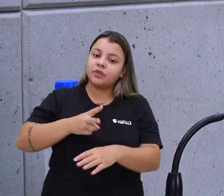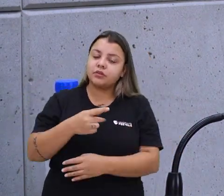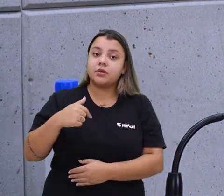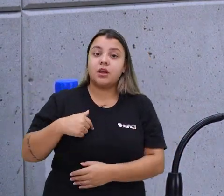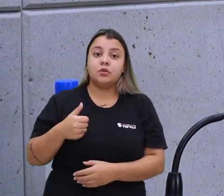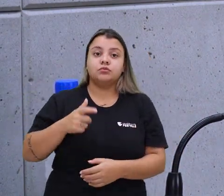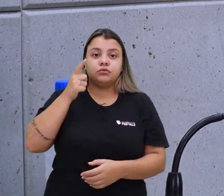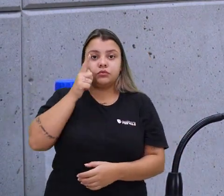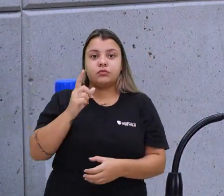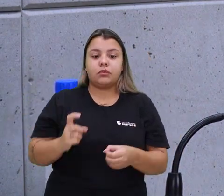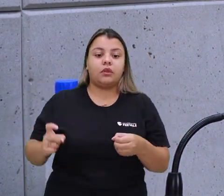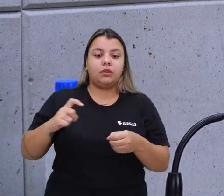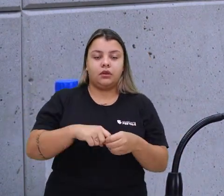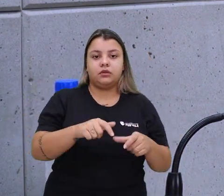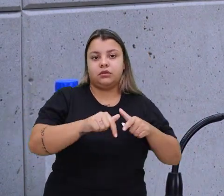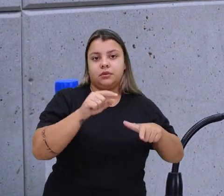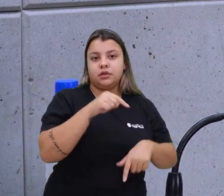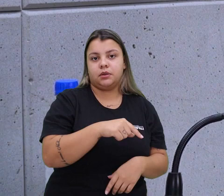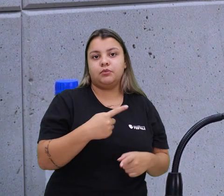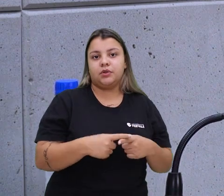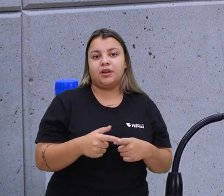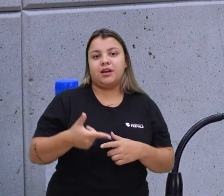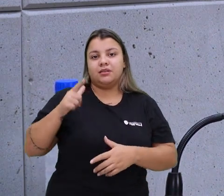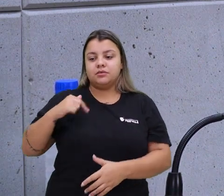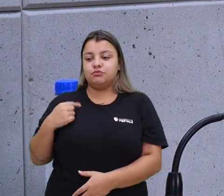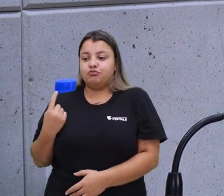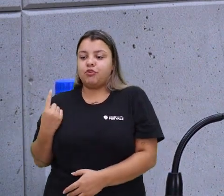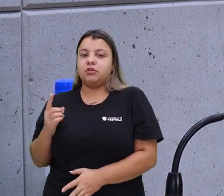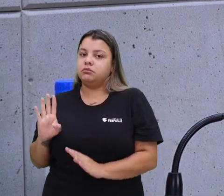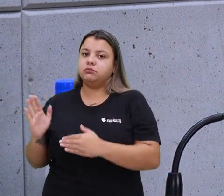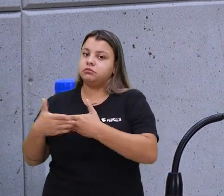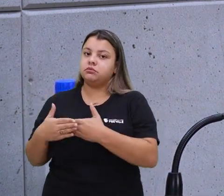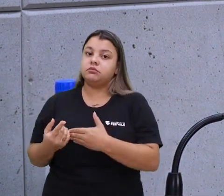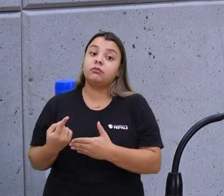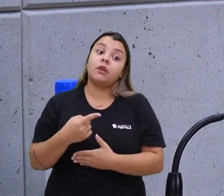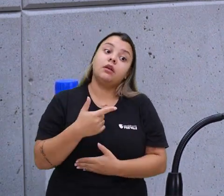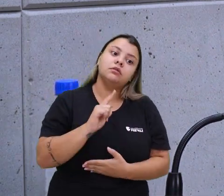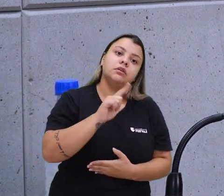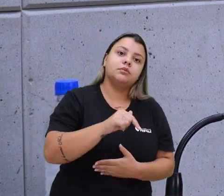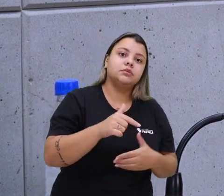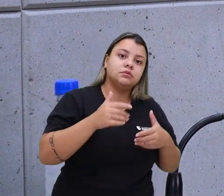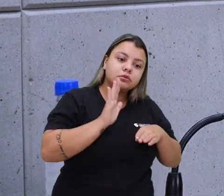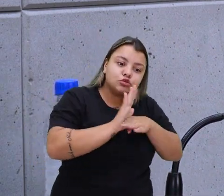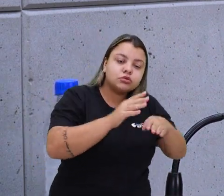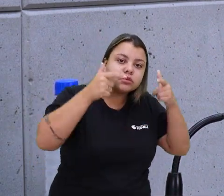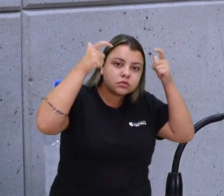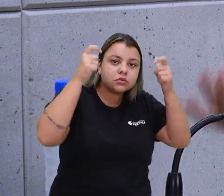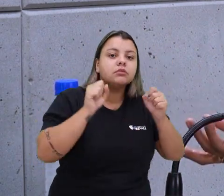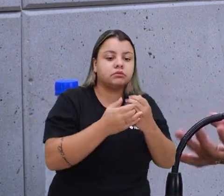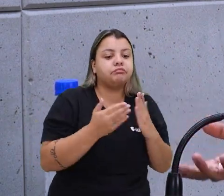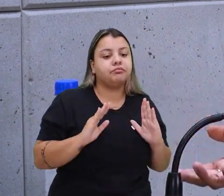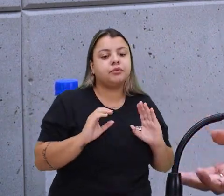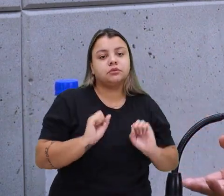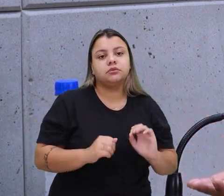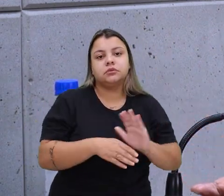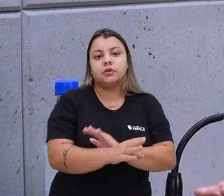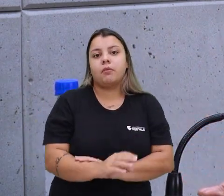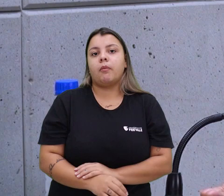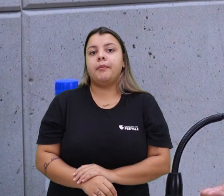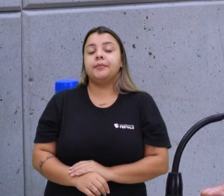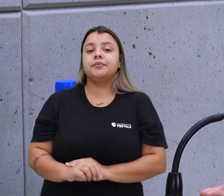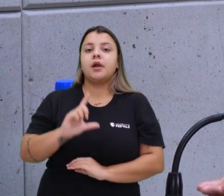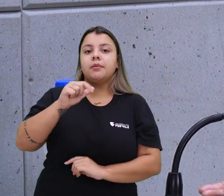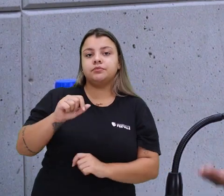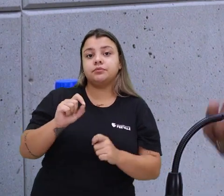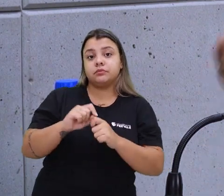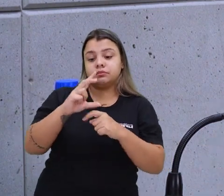né porque eu tentei outras vezes sozinho ele não abriu as portas e aí depois disso como eu já tinha feito Senac e